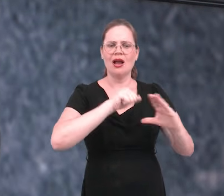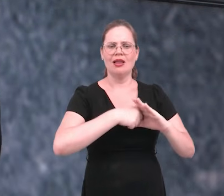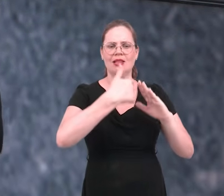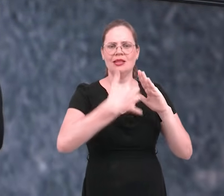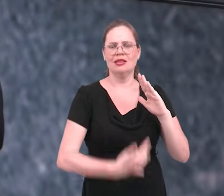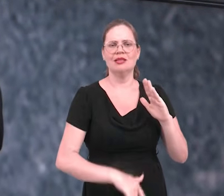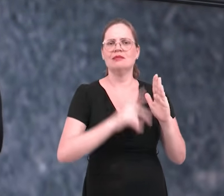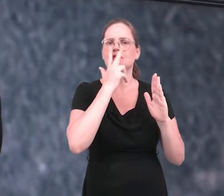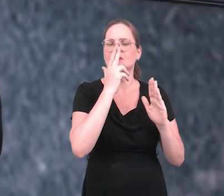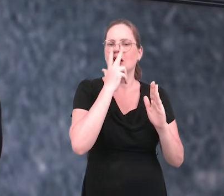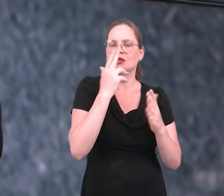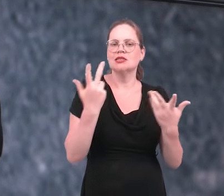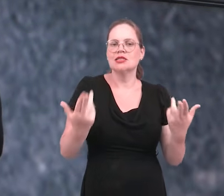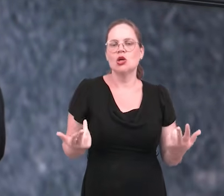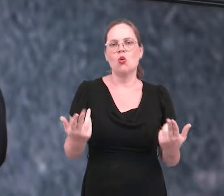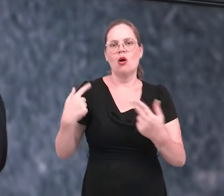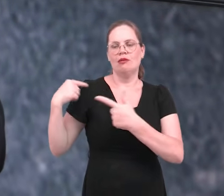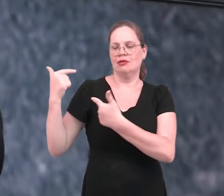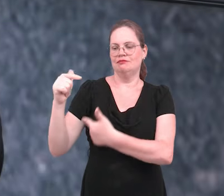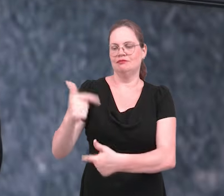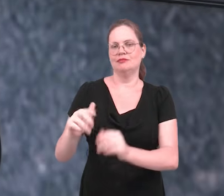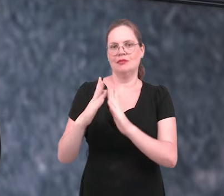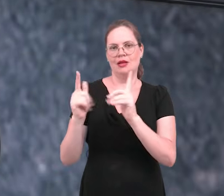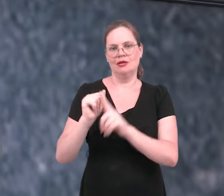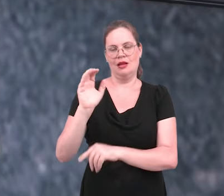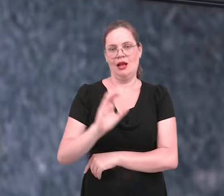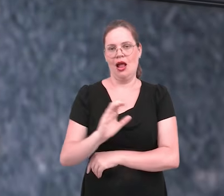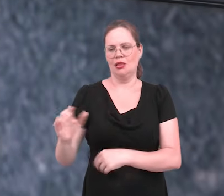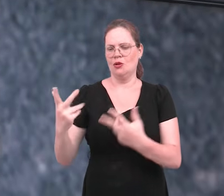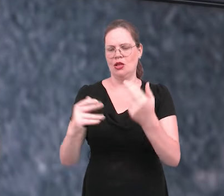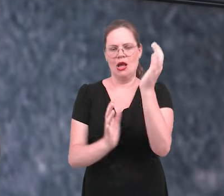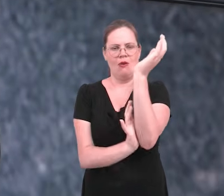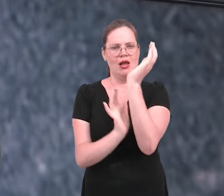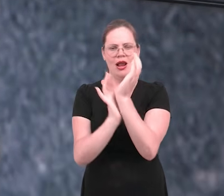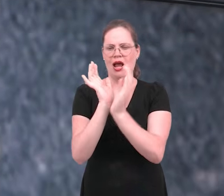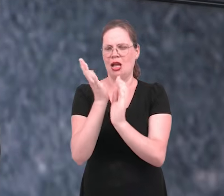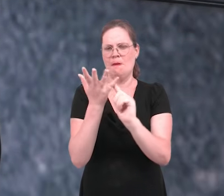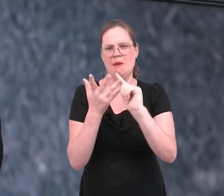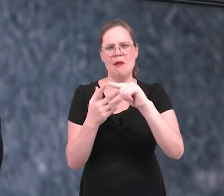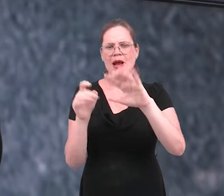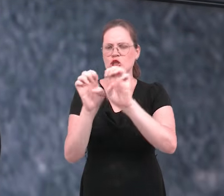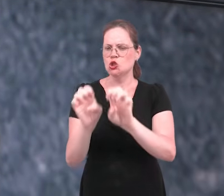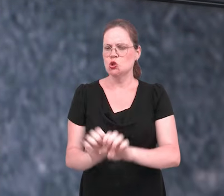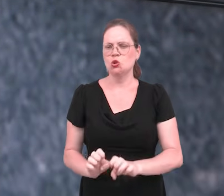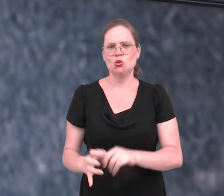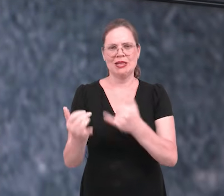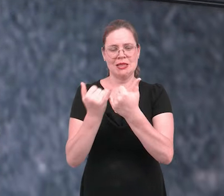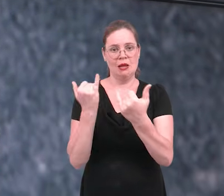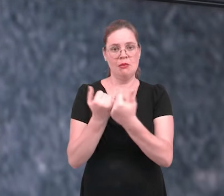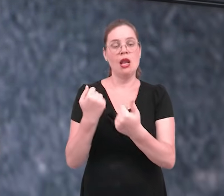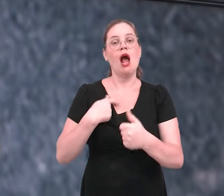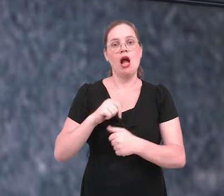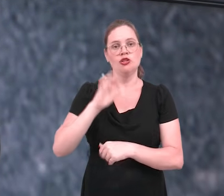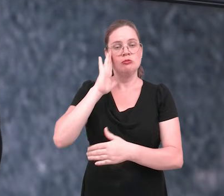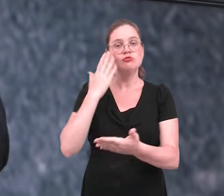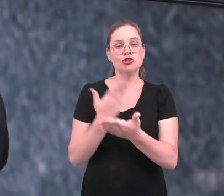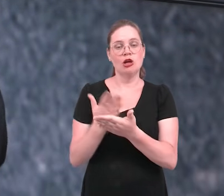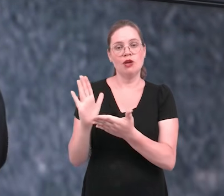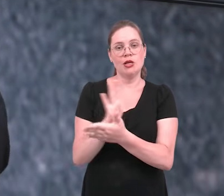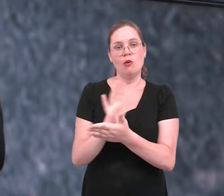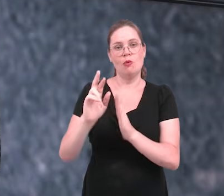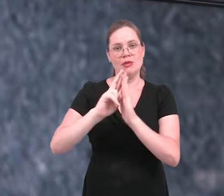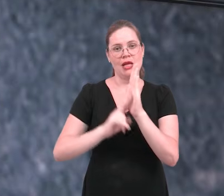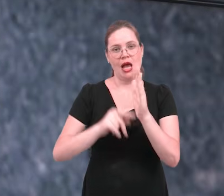característica formal, estrutural, da hierarquia da Igreja Católica. Adotou alguns dogmas protestantes,